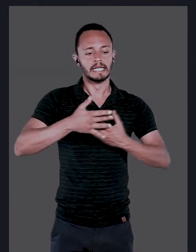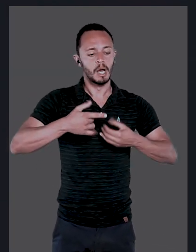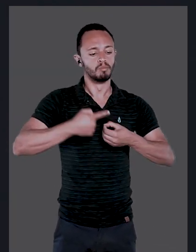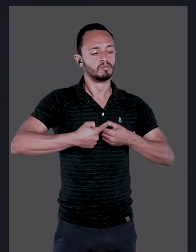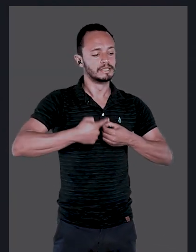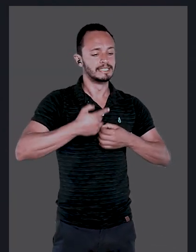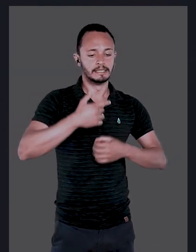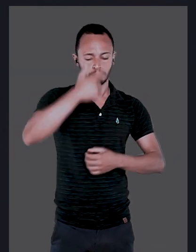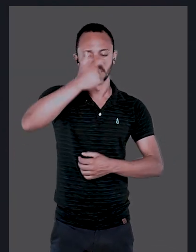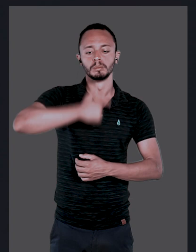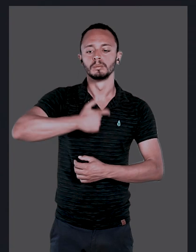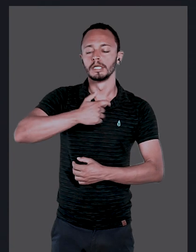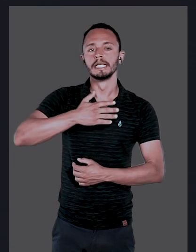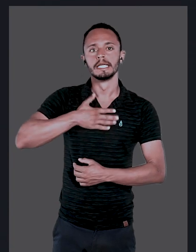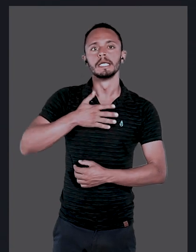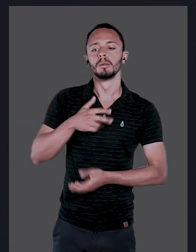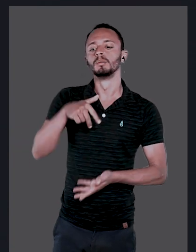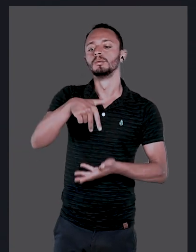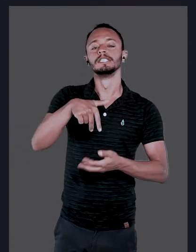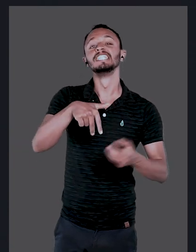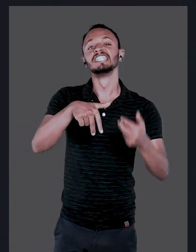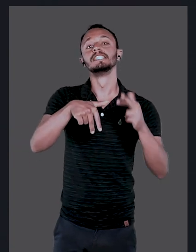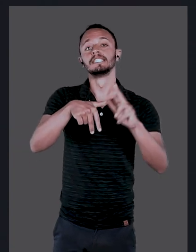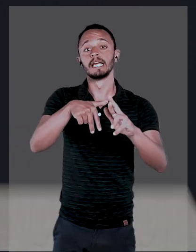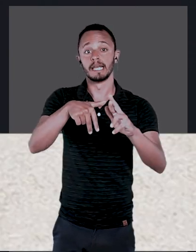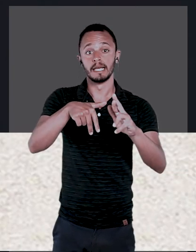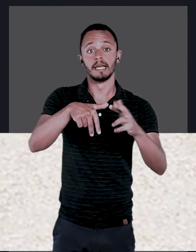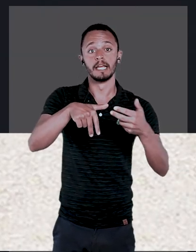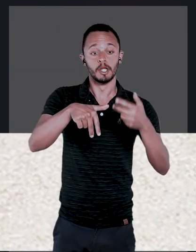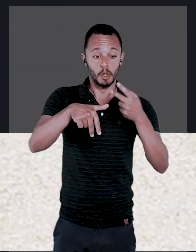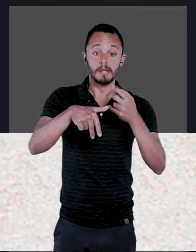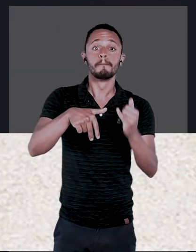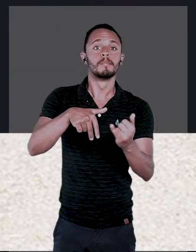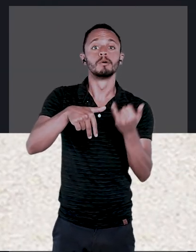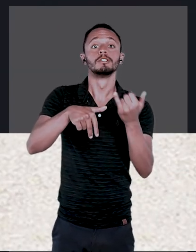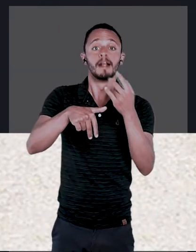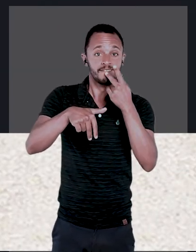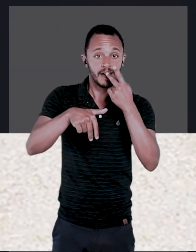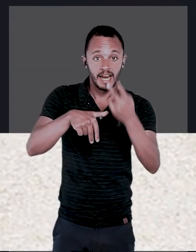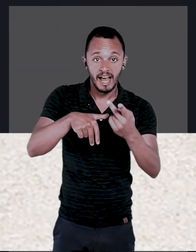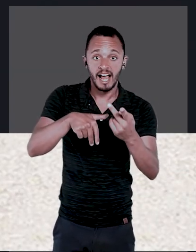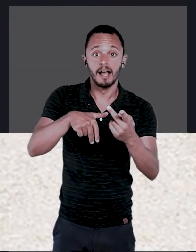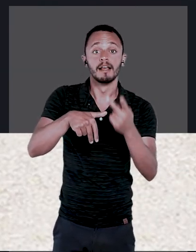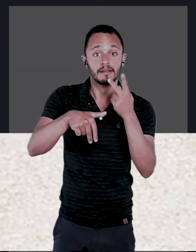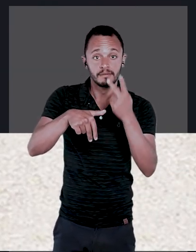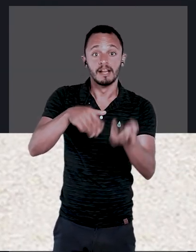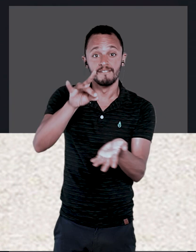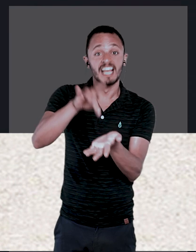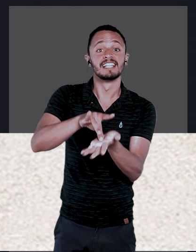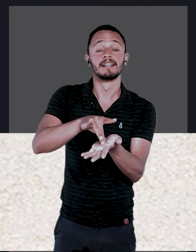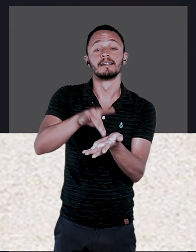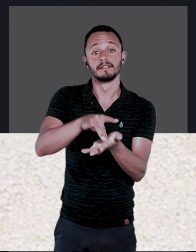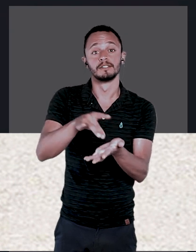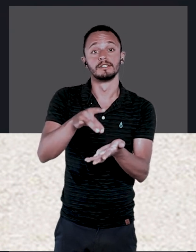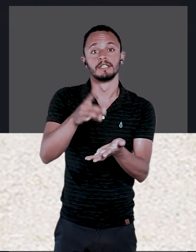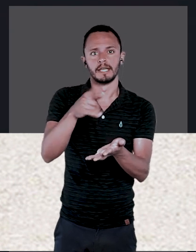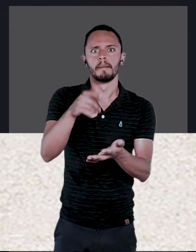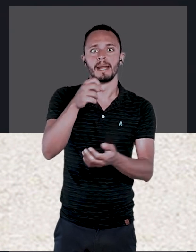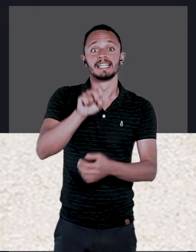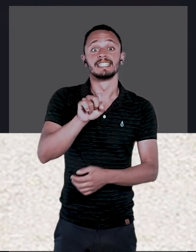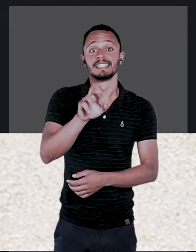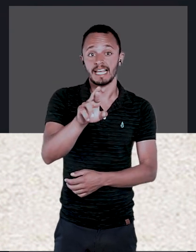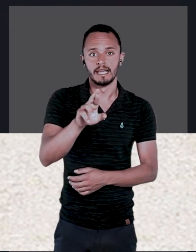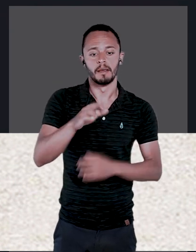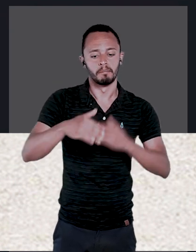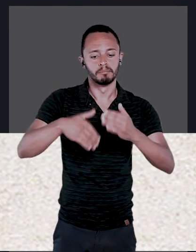para ser cidadão e talvez de propor que a leitura de um livro se